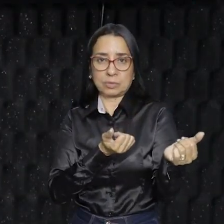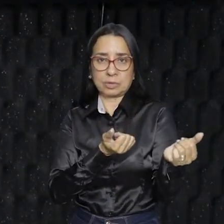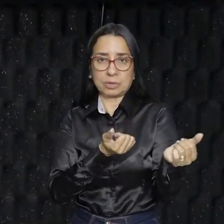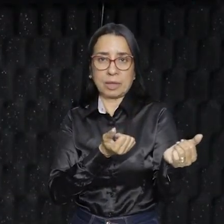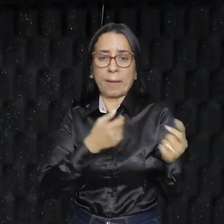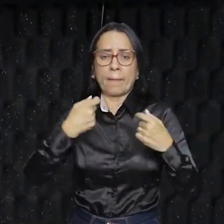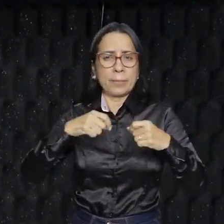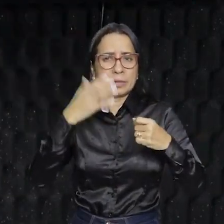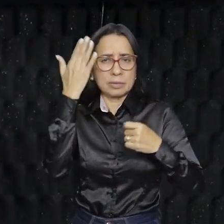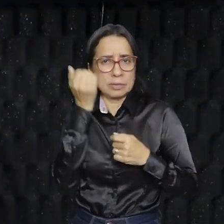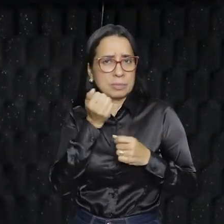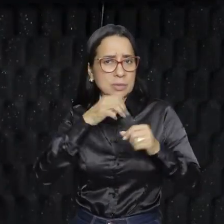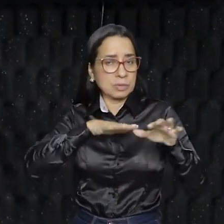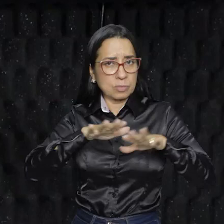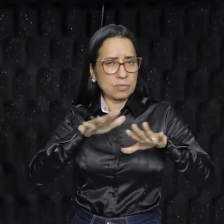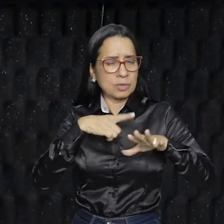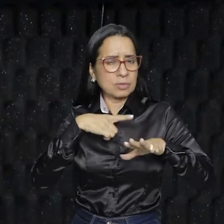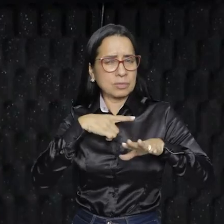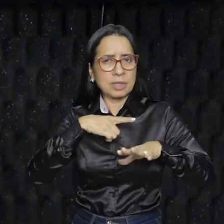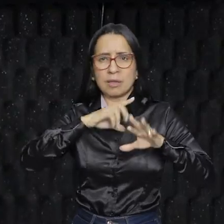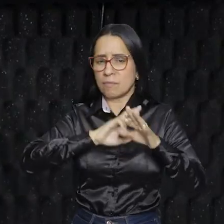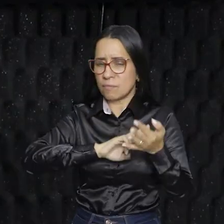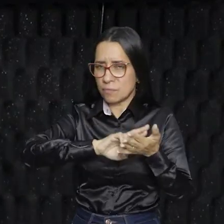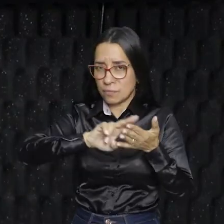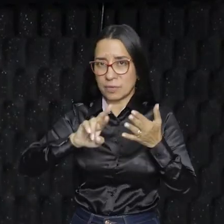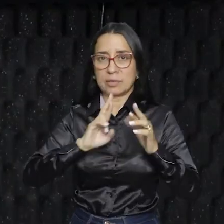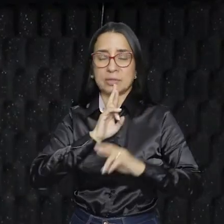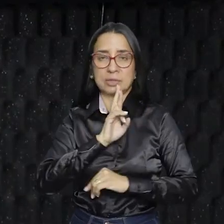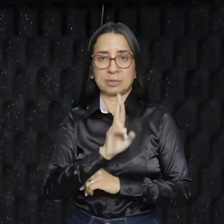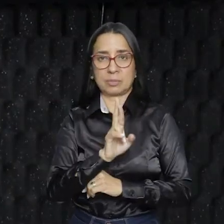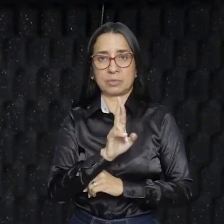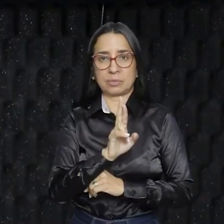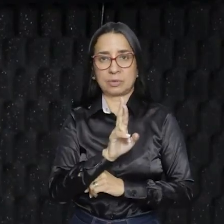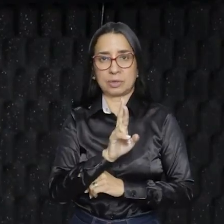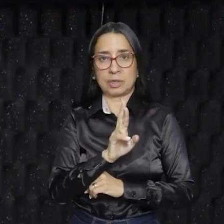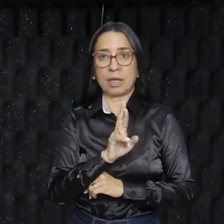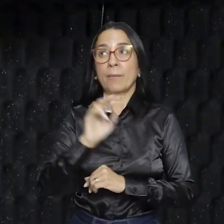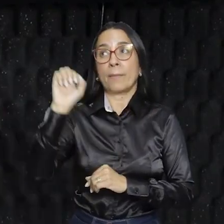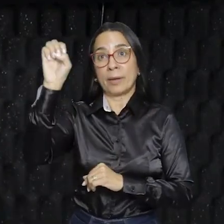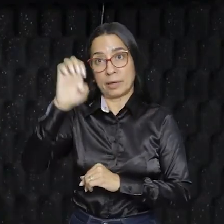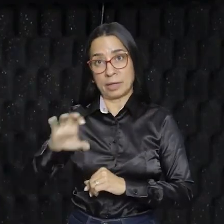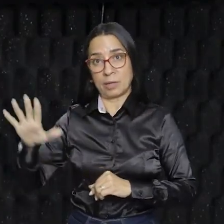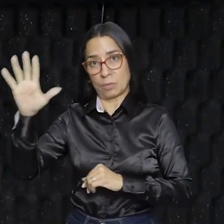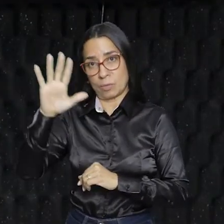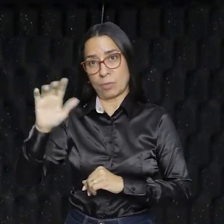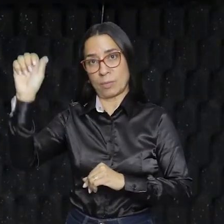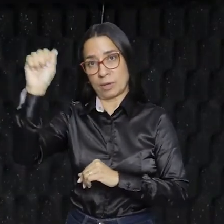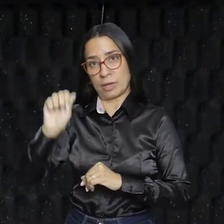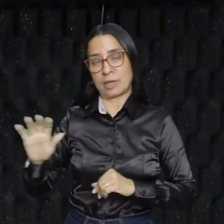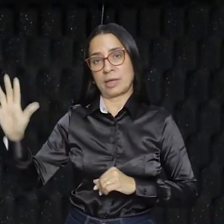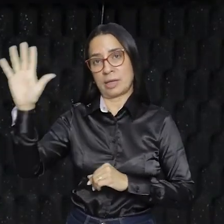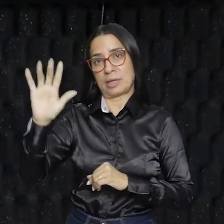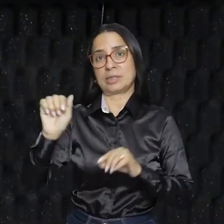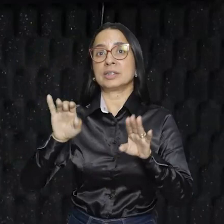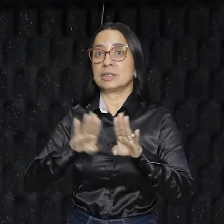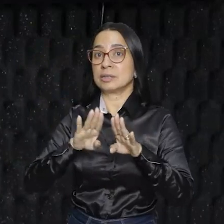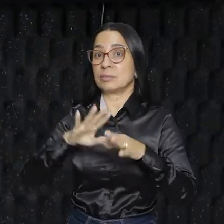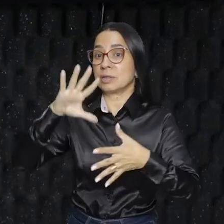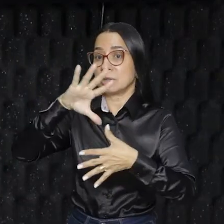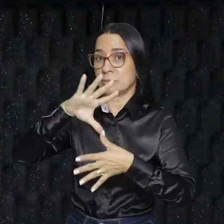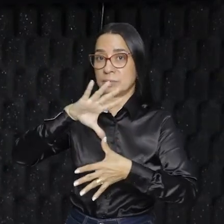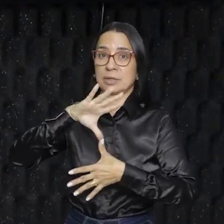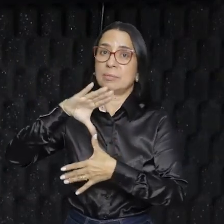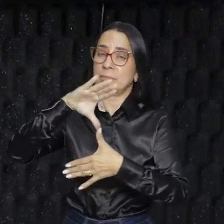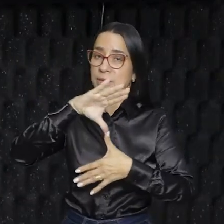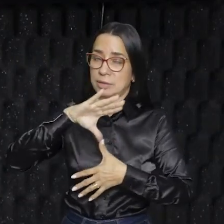para a Ásia e aqui, para o Novo Mundo, para a América. Esse movimento, ele foi responsável pelo